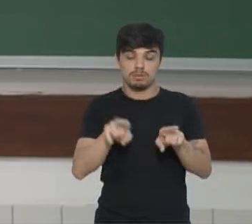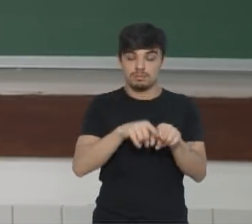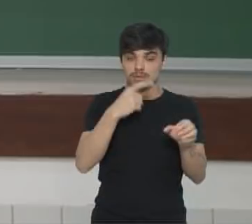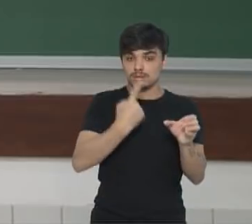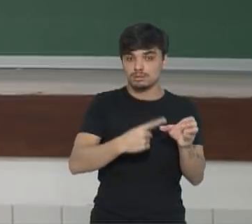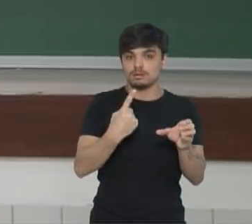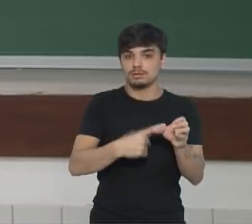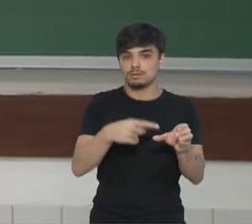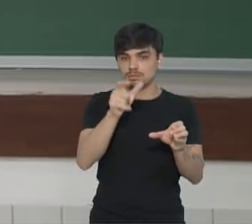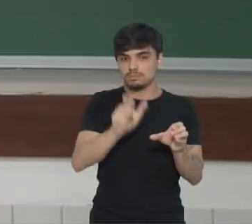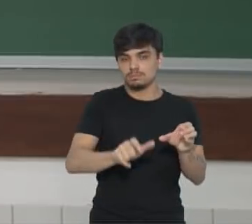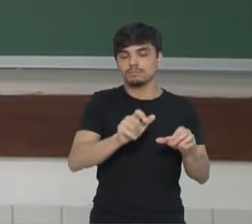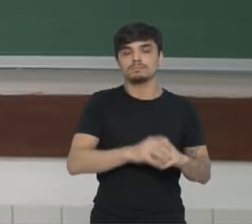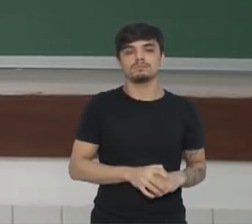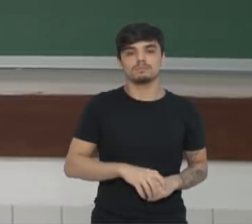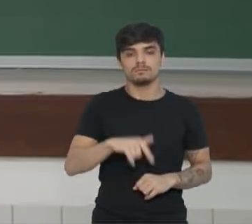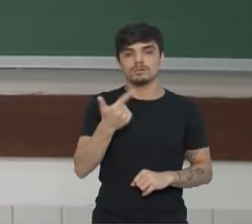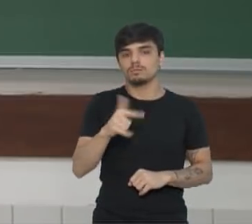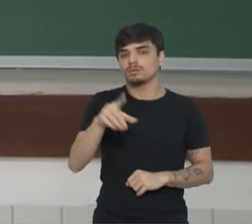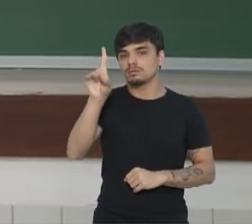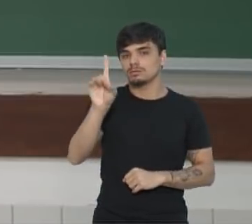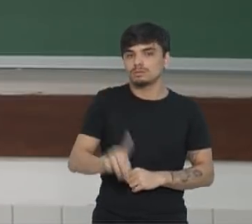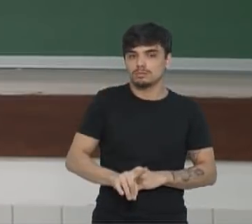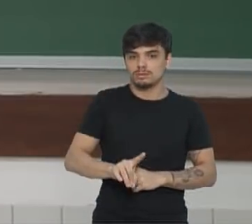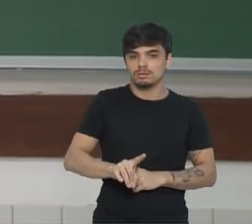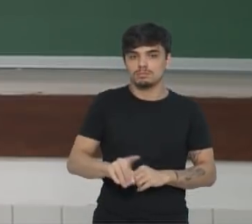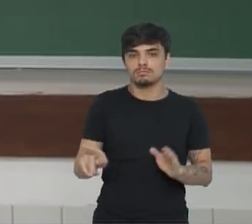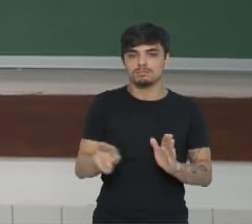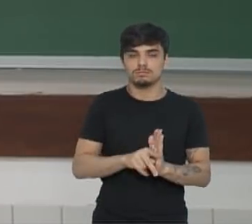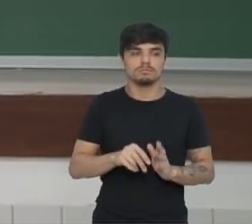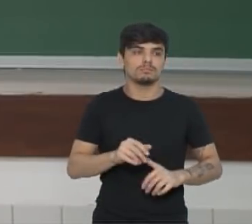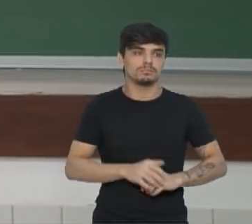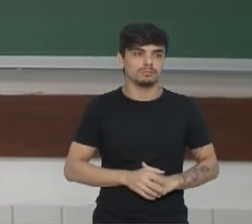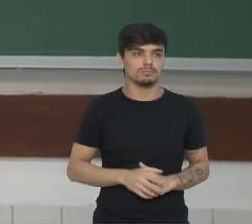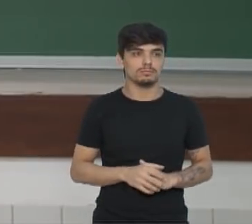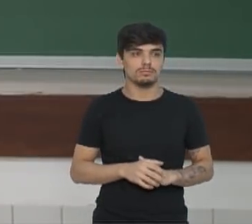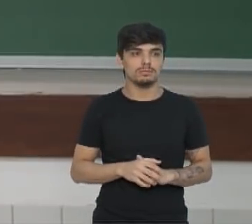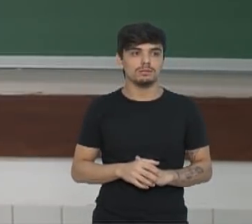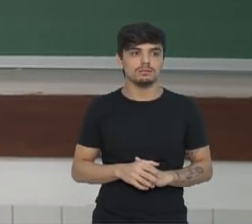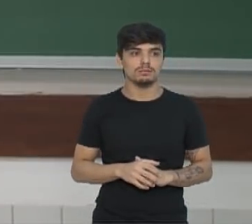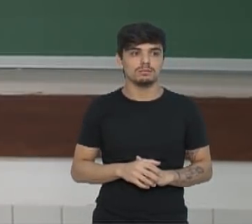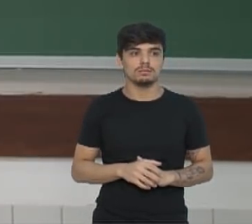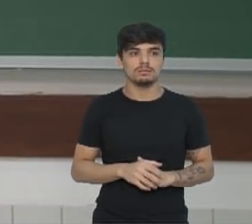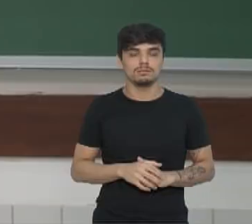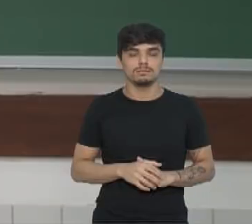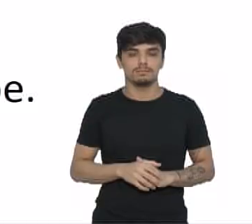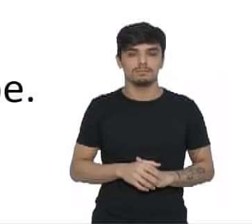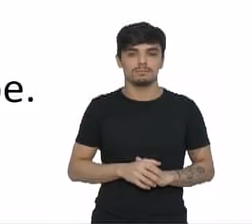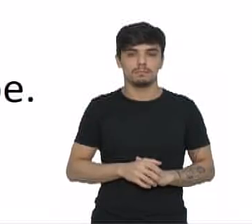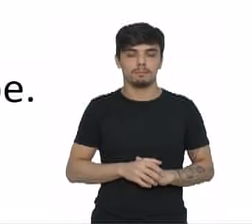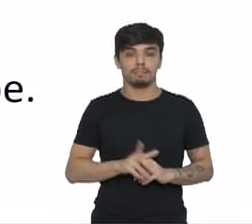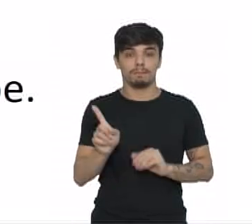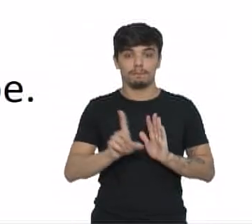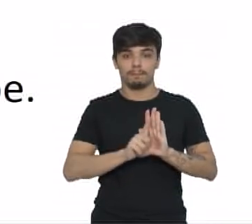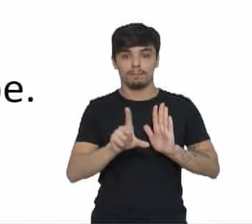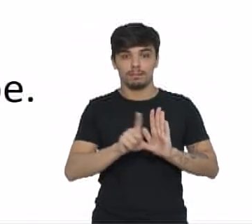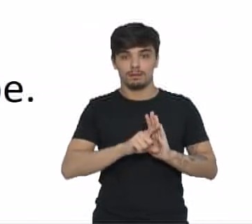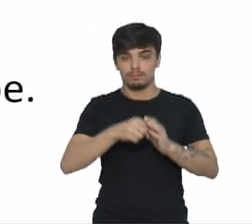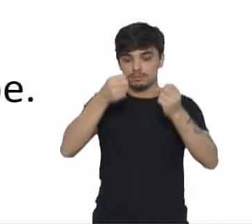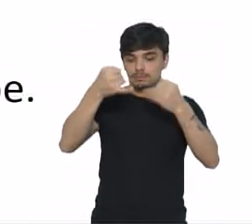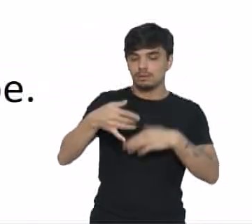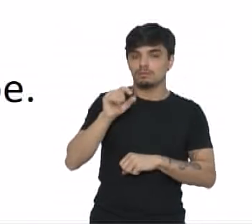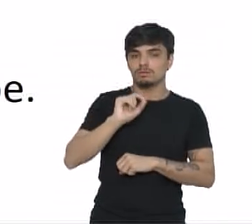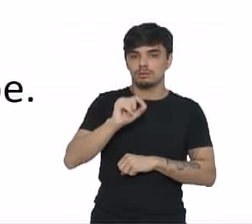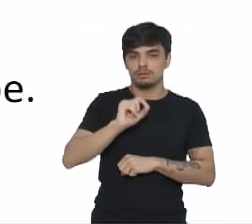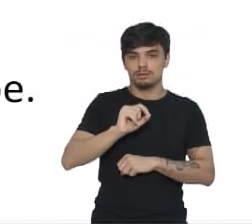cidadãos. Porque não têm direitos plenos. Certo? Então, E essa Constituição vai dizer que nobre e plebe